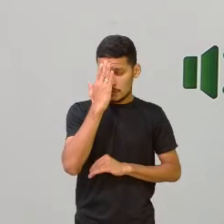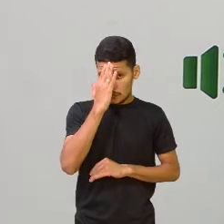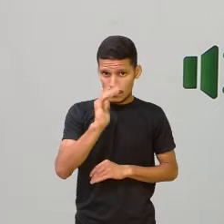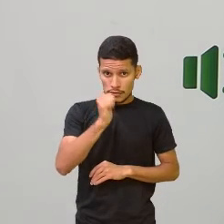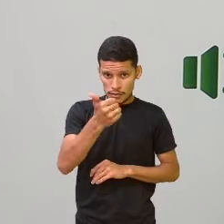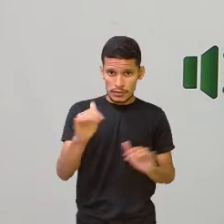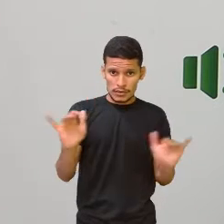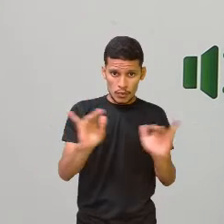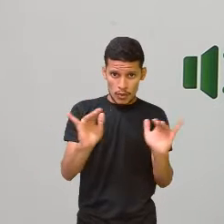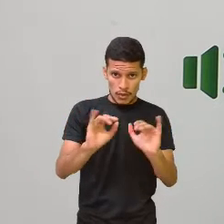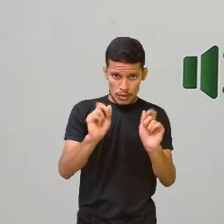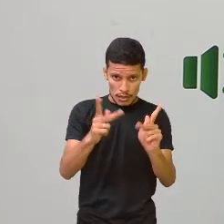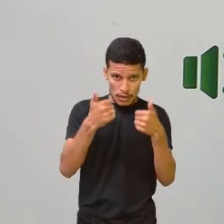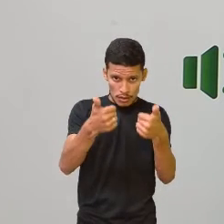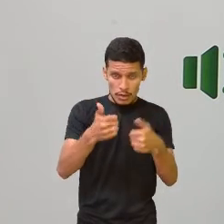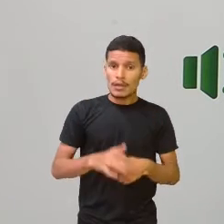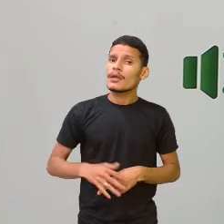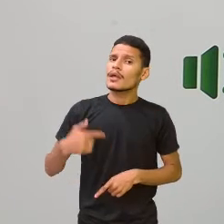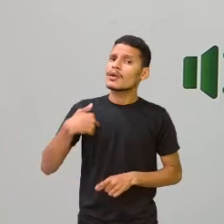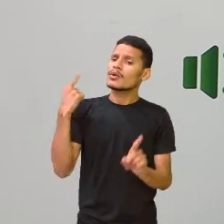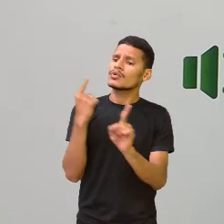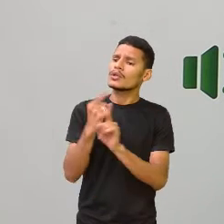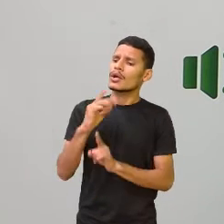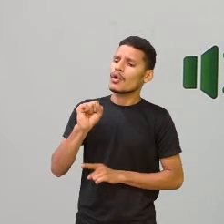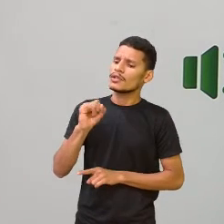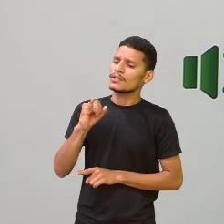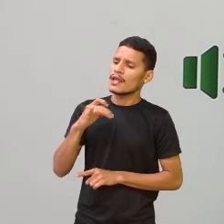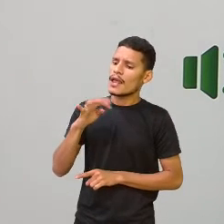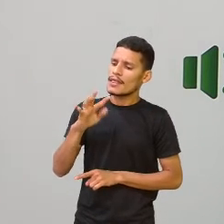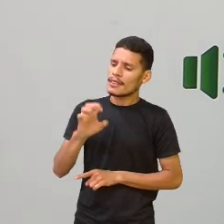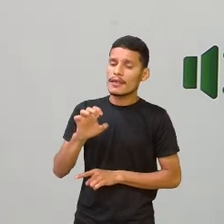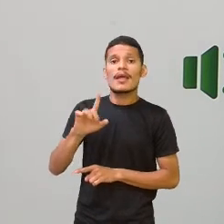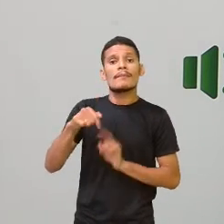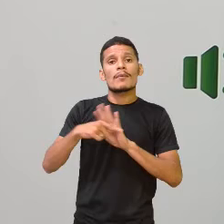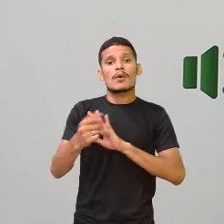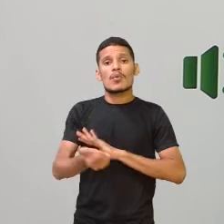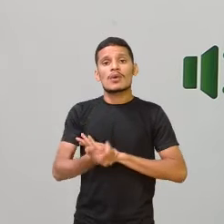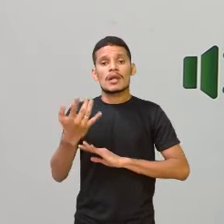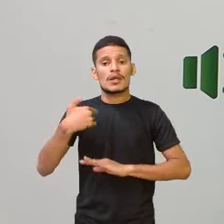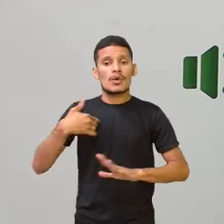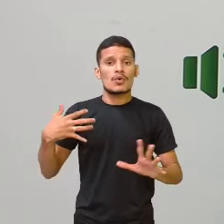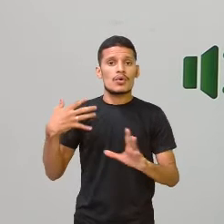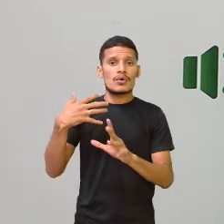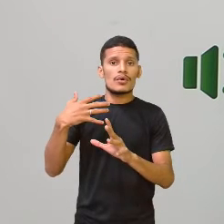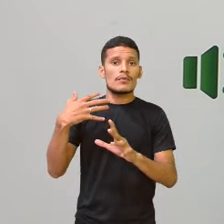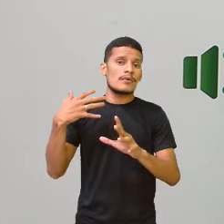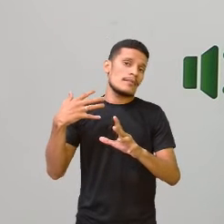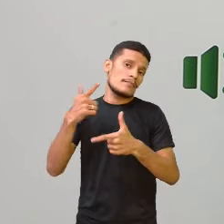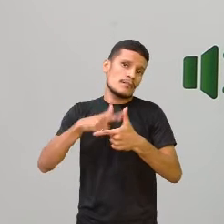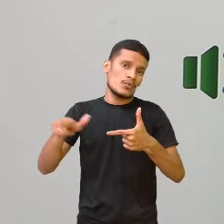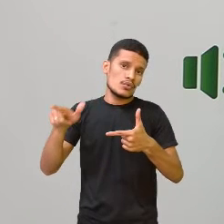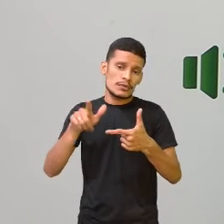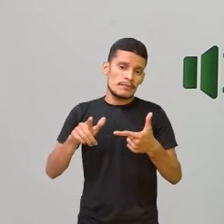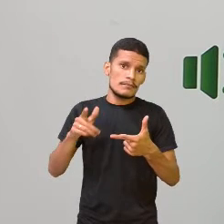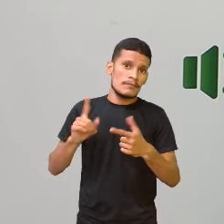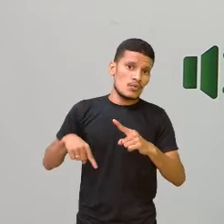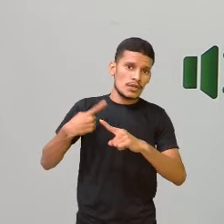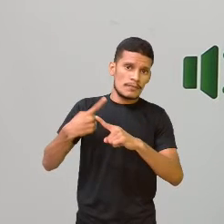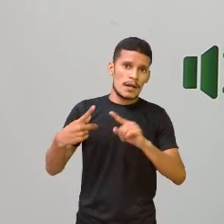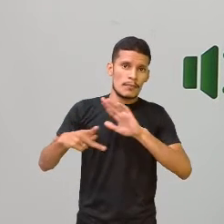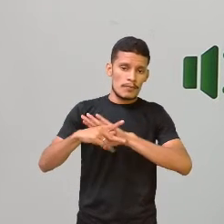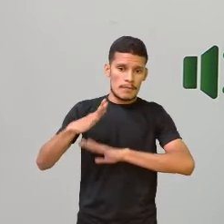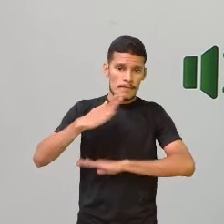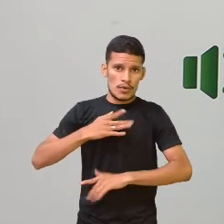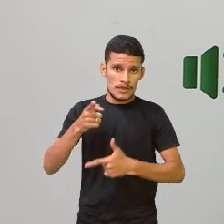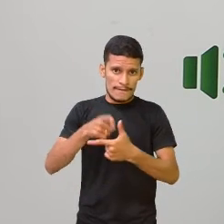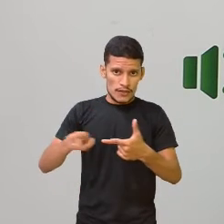tranquilinho? Vou achar o meu quociente, que é a quantidade que eu vou multiplicar pelo meu divisor, que o resultado